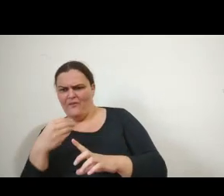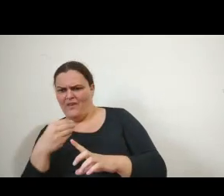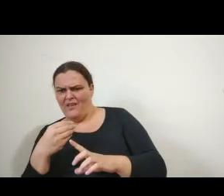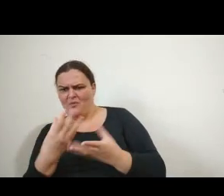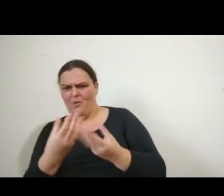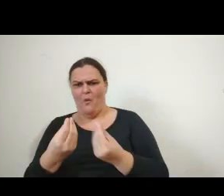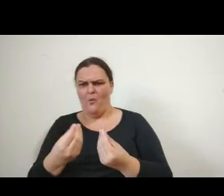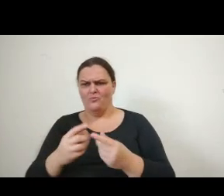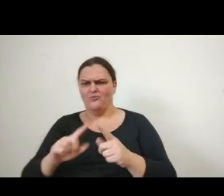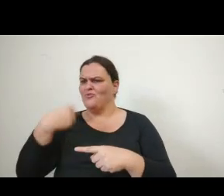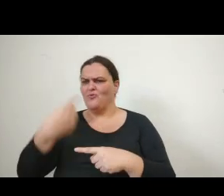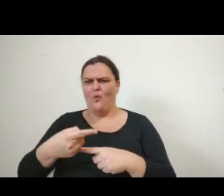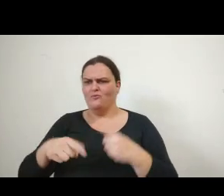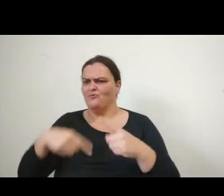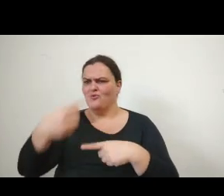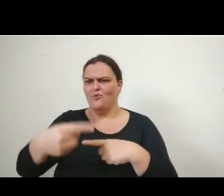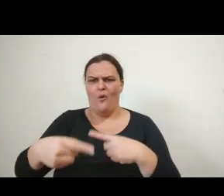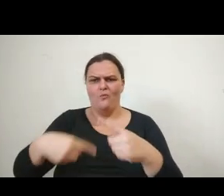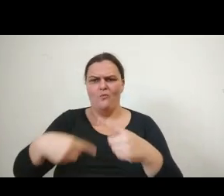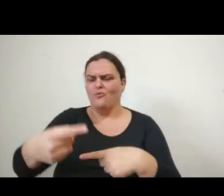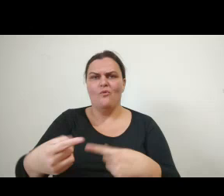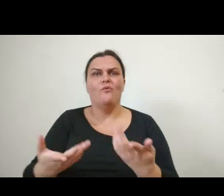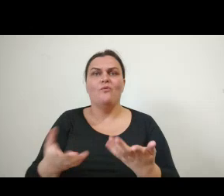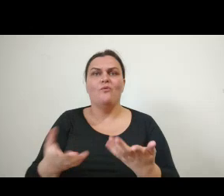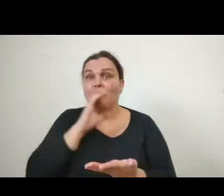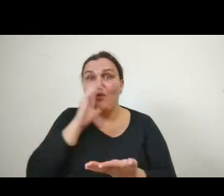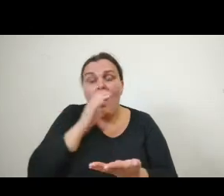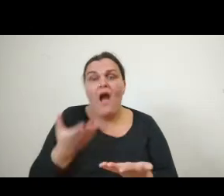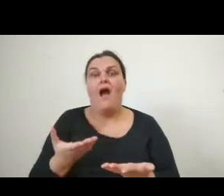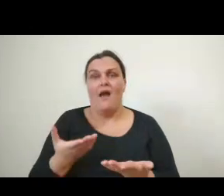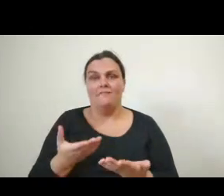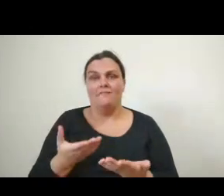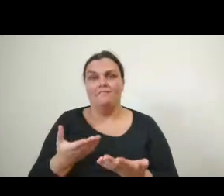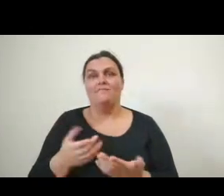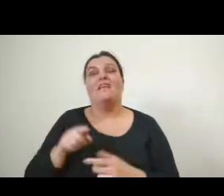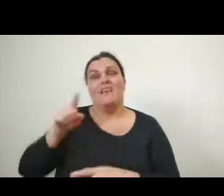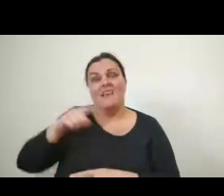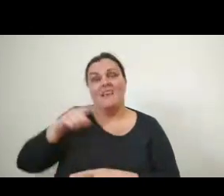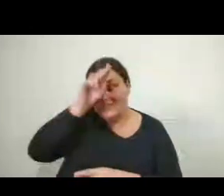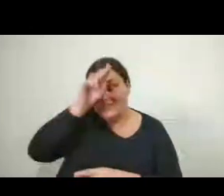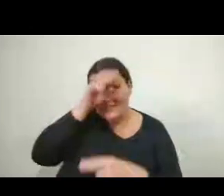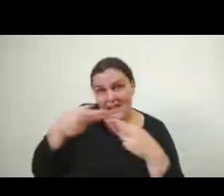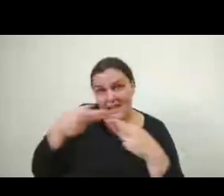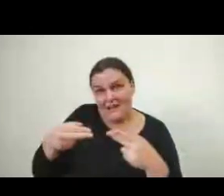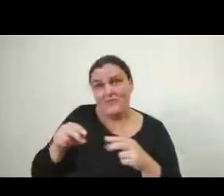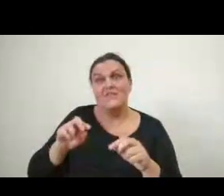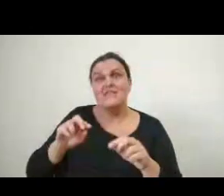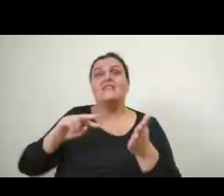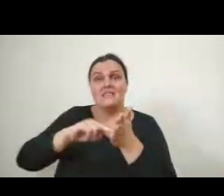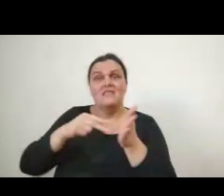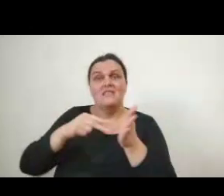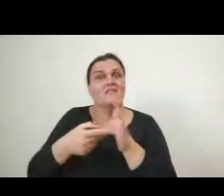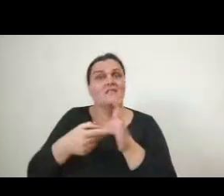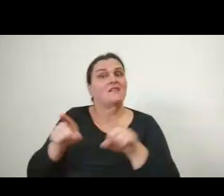que são pragas agrícolas. Também vai haver, né, uma mudança na distribuição geográfica das espécies.